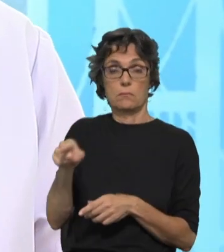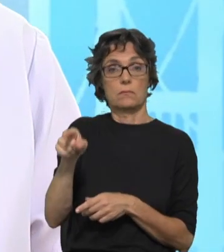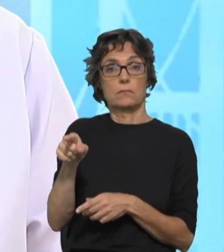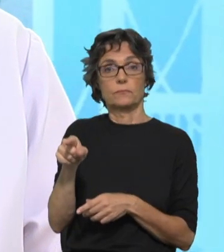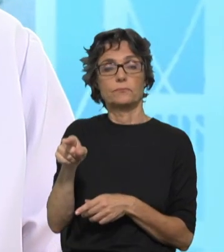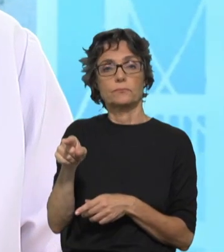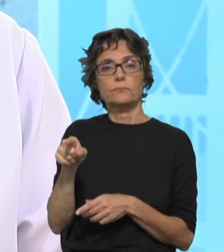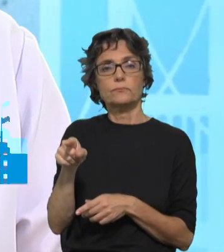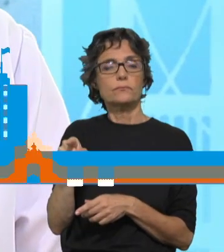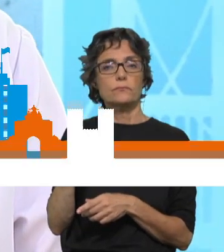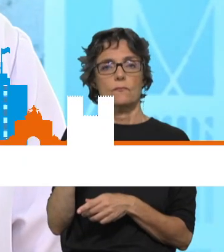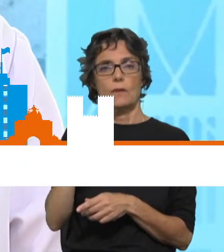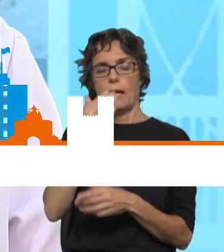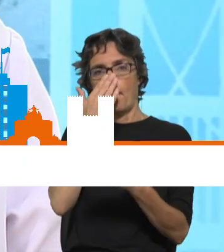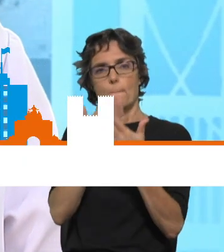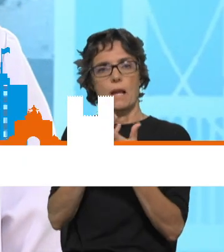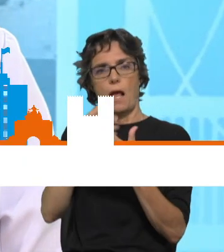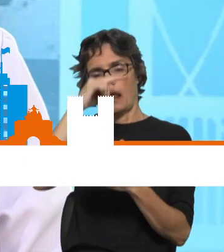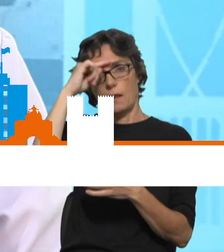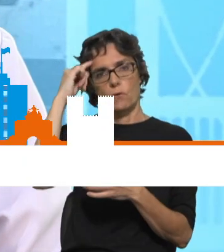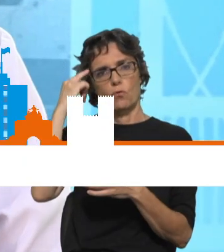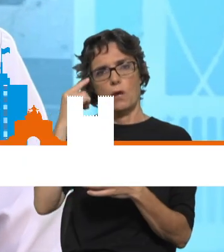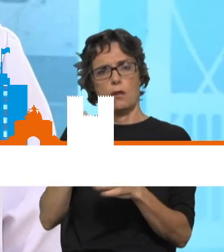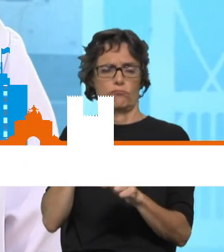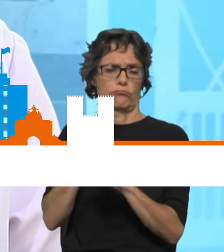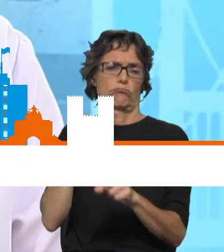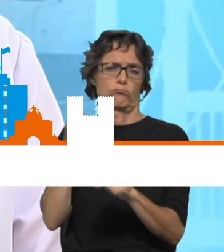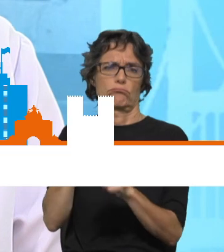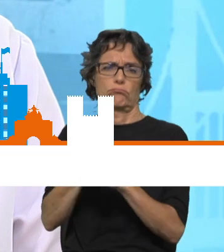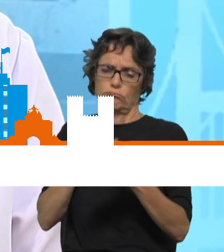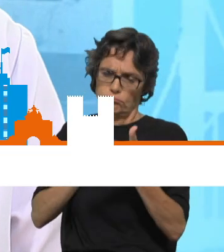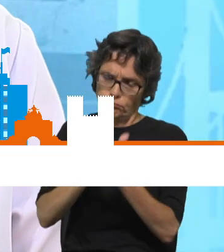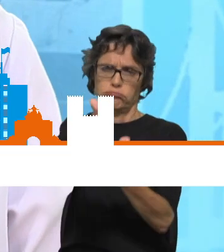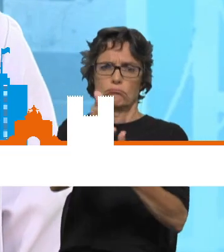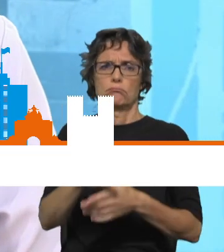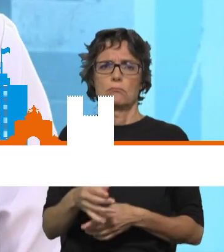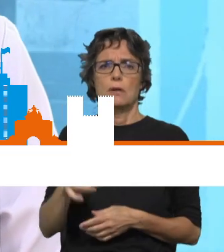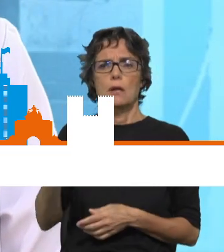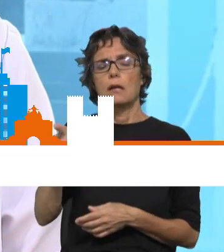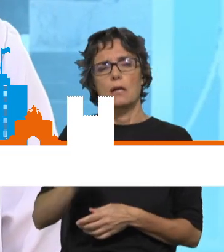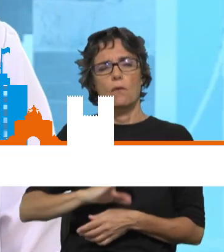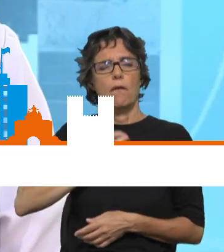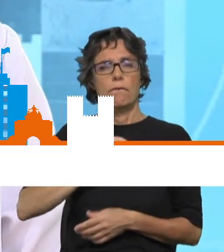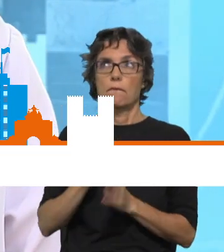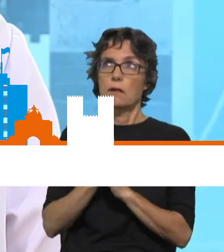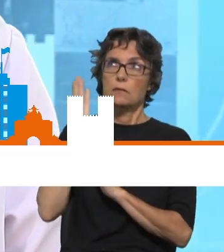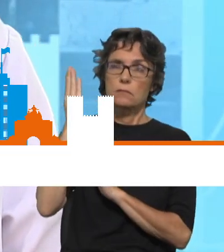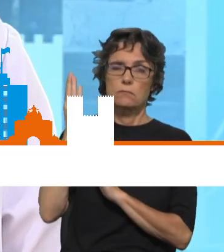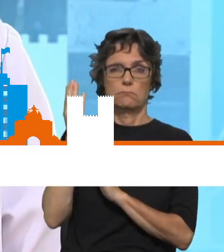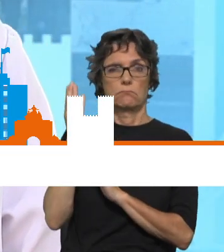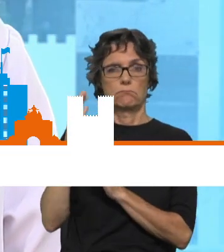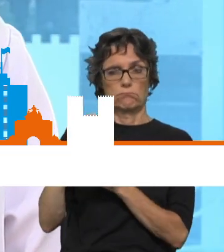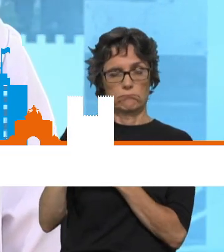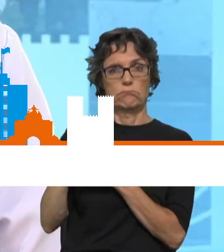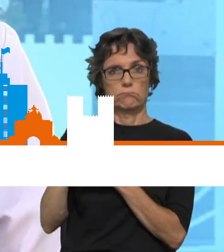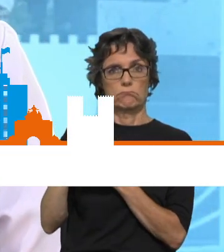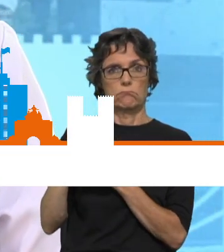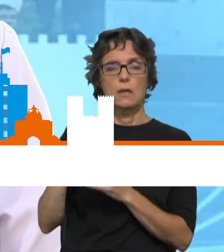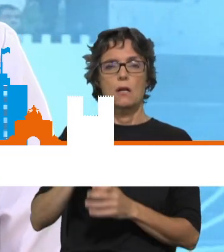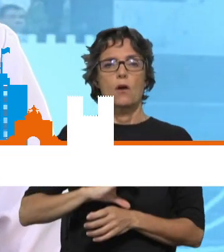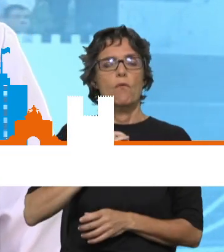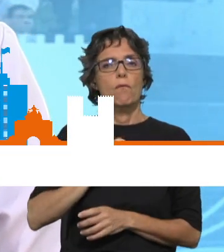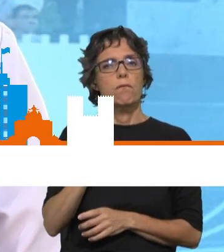com as dificuldades. Desde o início, né, tudo ela sempre foi confiando em Deus. Para mim, a palavra para Teresa é confiança.